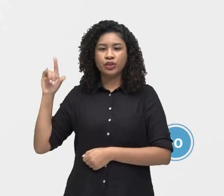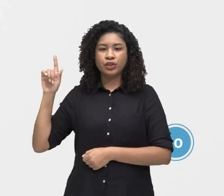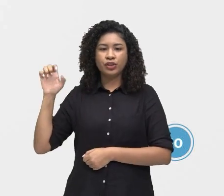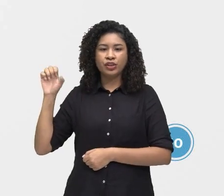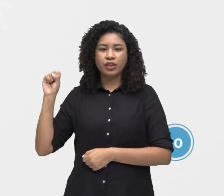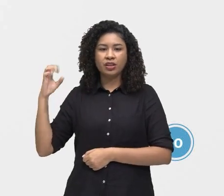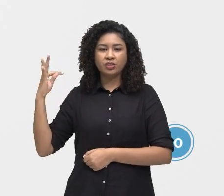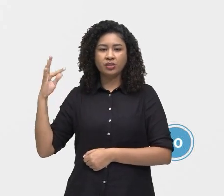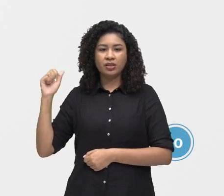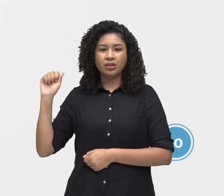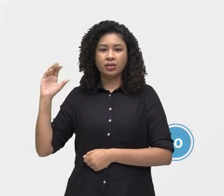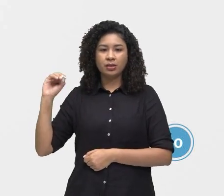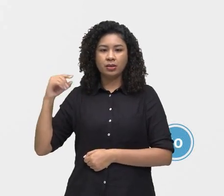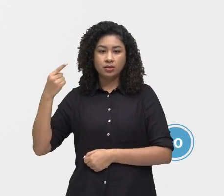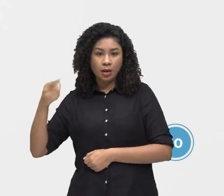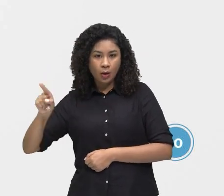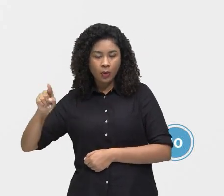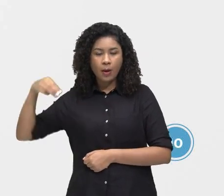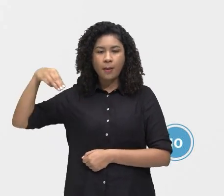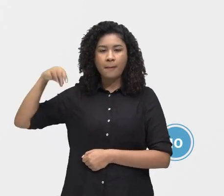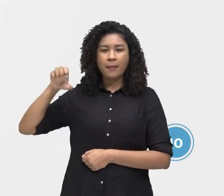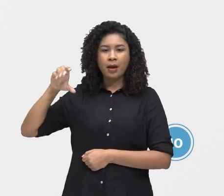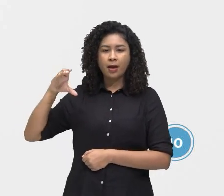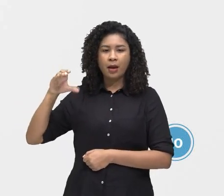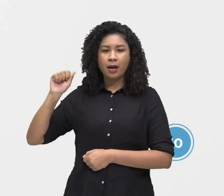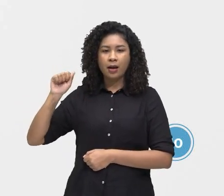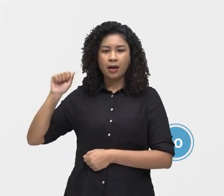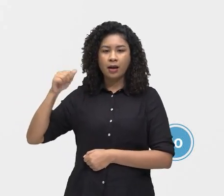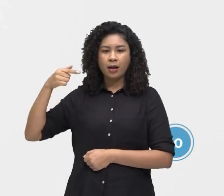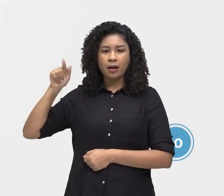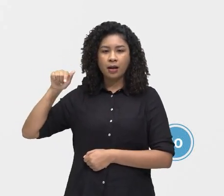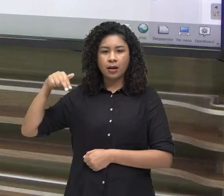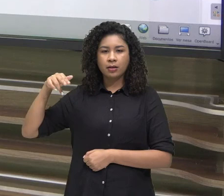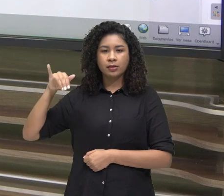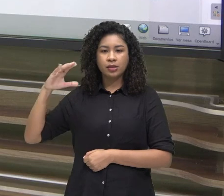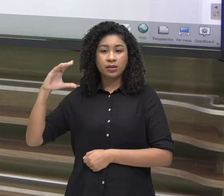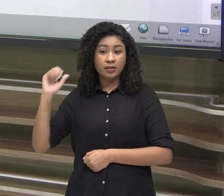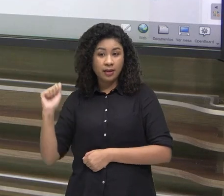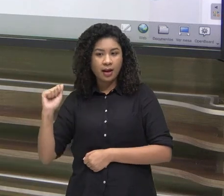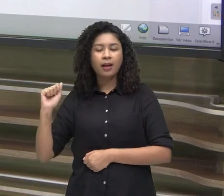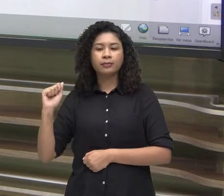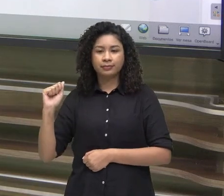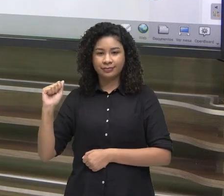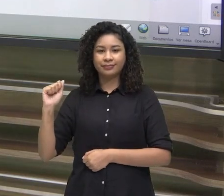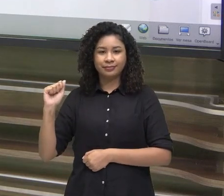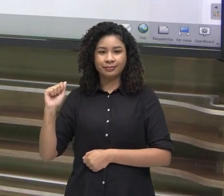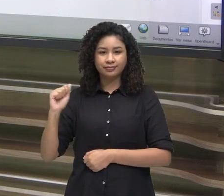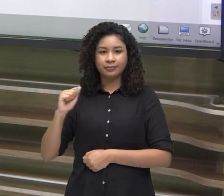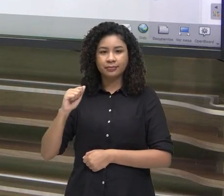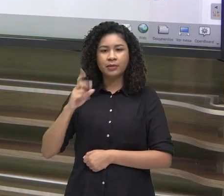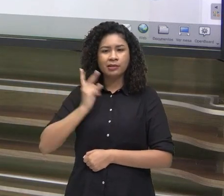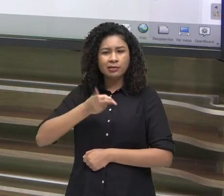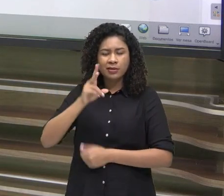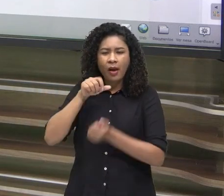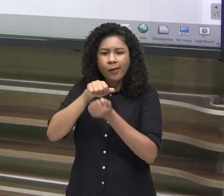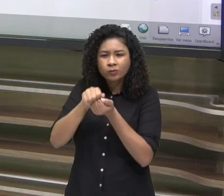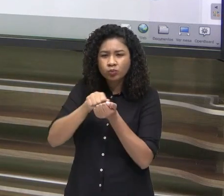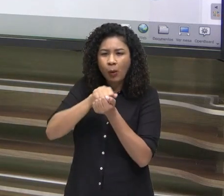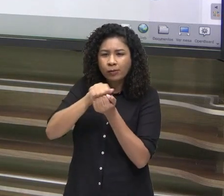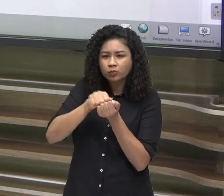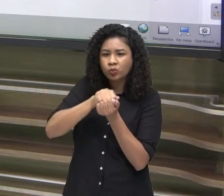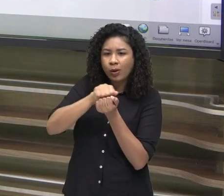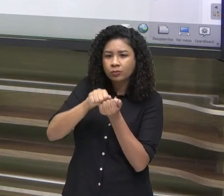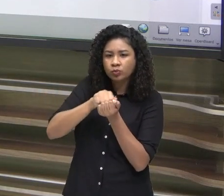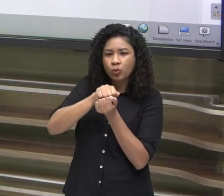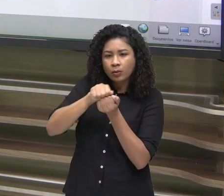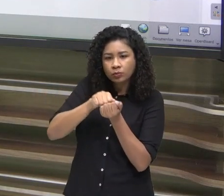envolve substâncias químicas, certo? Então, olha aí, só para relembrar, a gente tem a ação dos nossos dentes triturando, essa é a